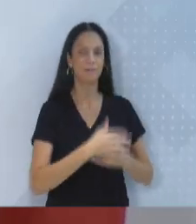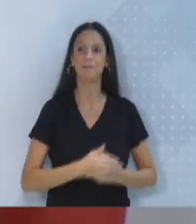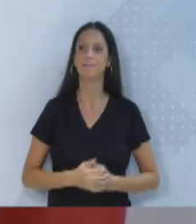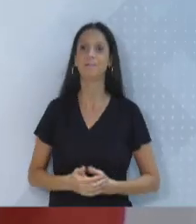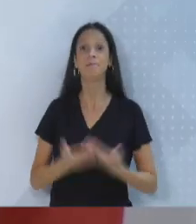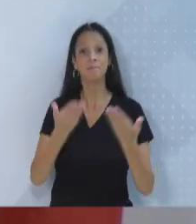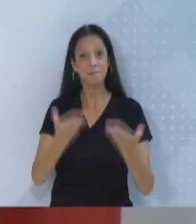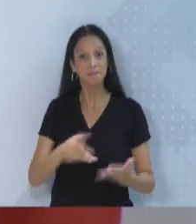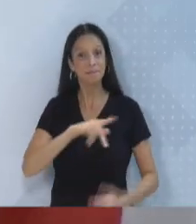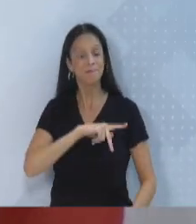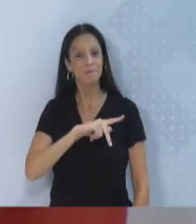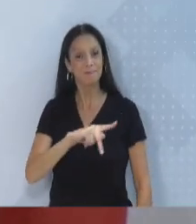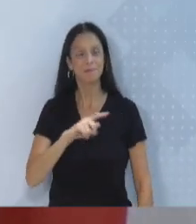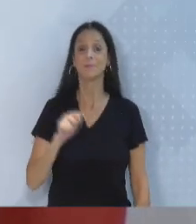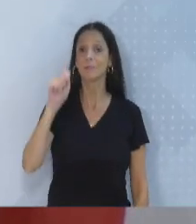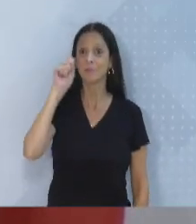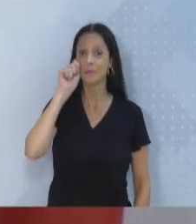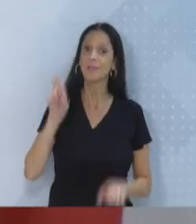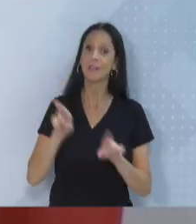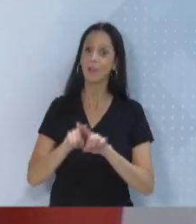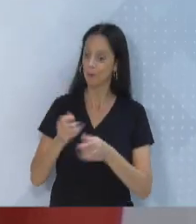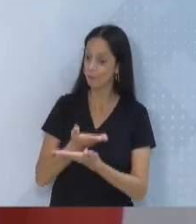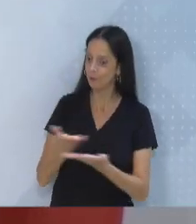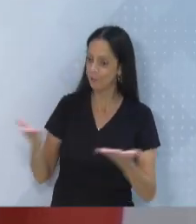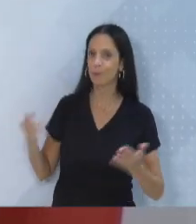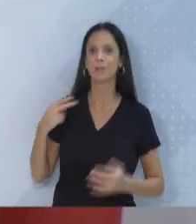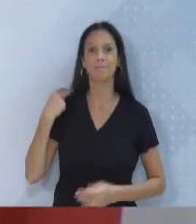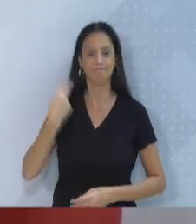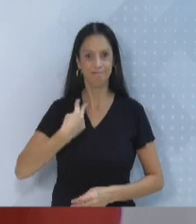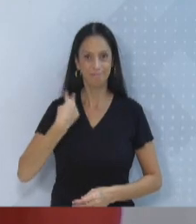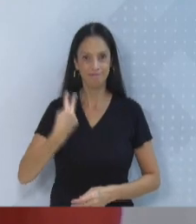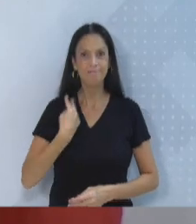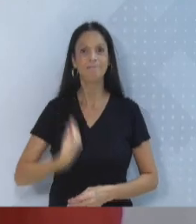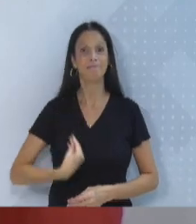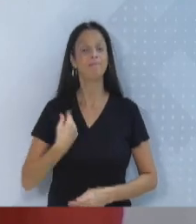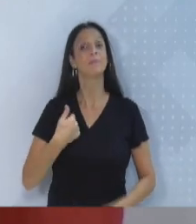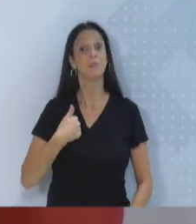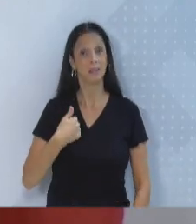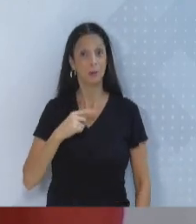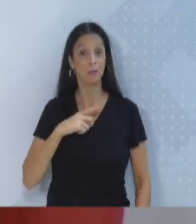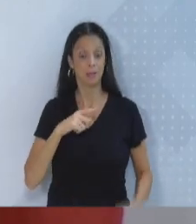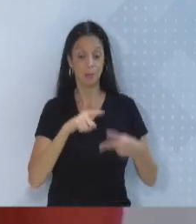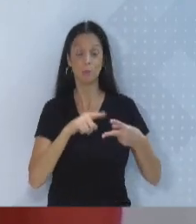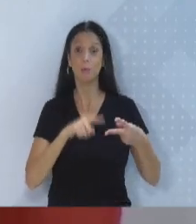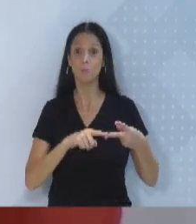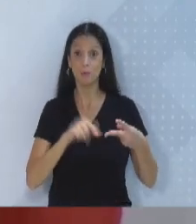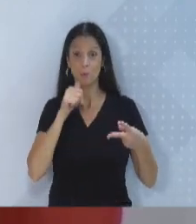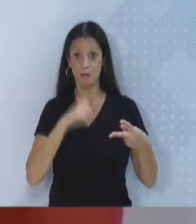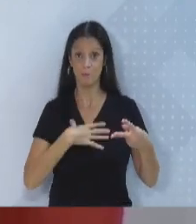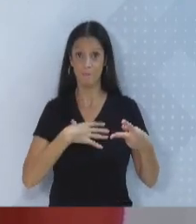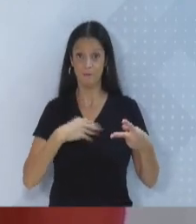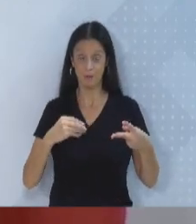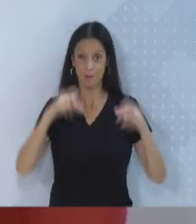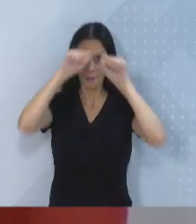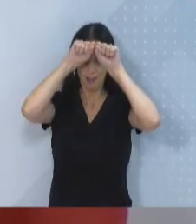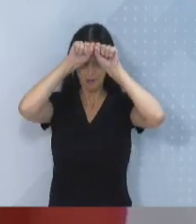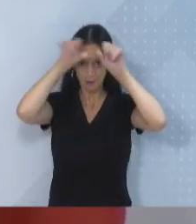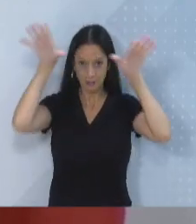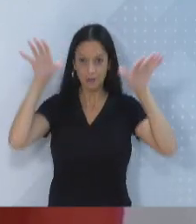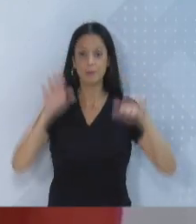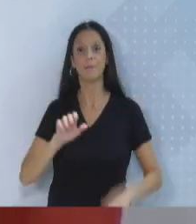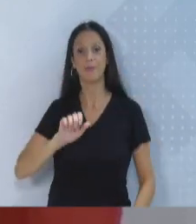senhor presidente Almir, senhores vereadores, eu sou mãe de duas meninas autistas, a Alice e a Isabela,